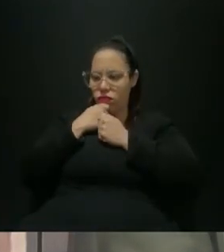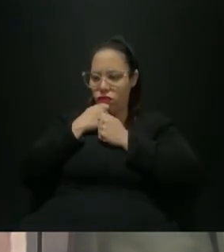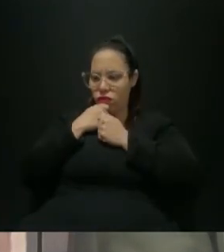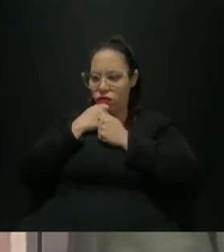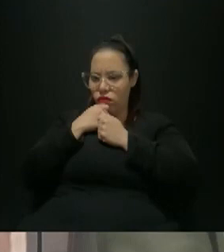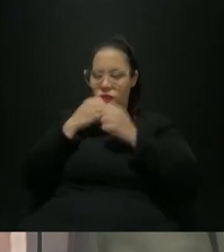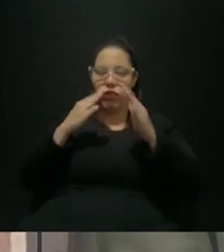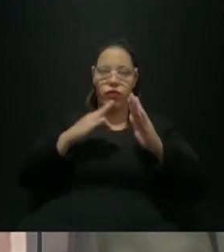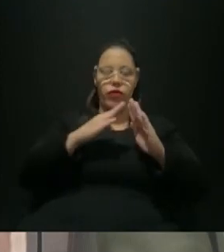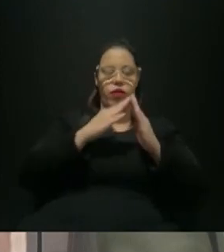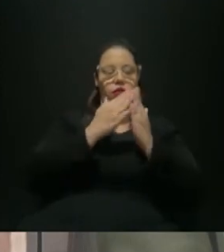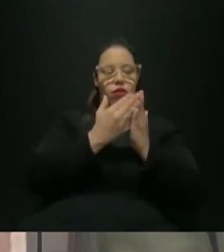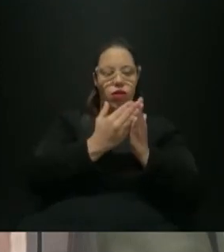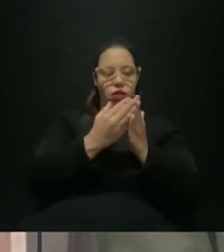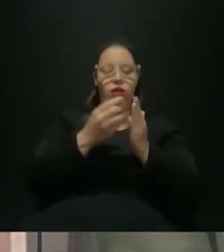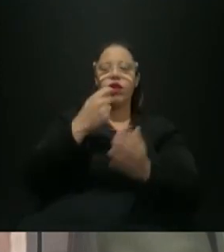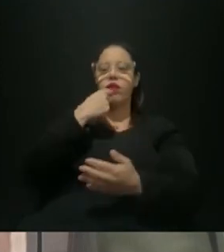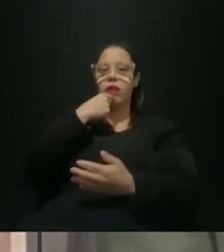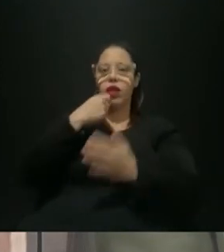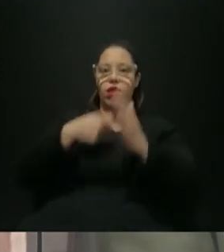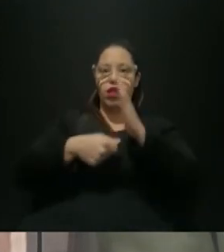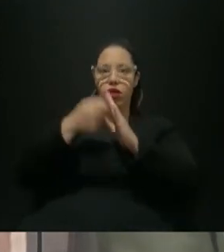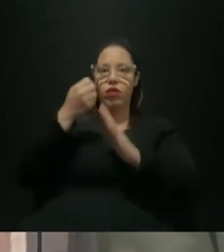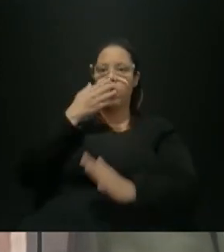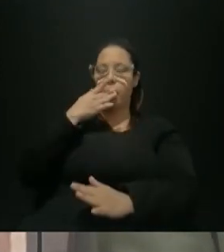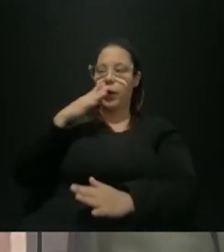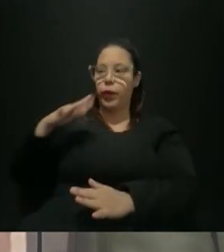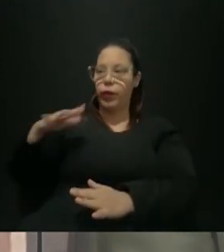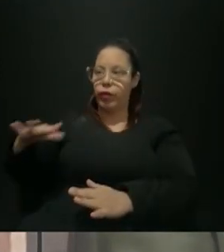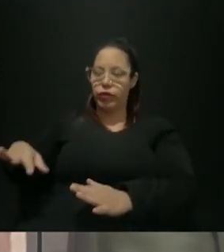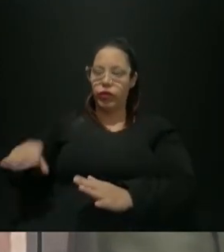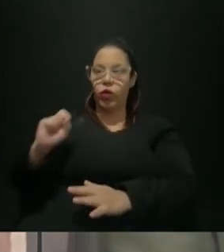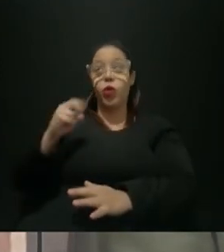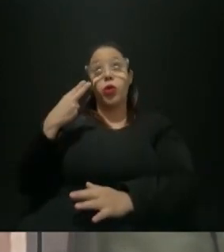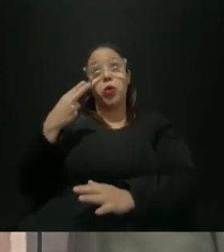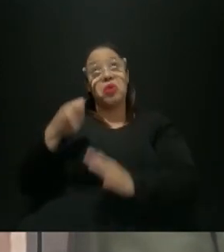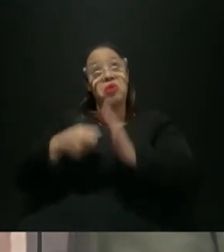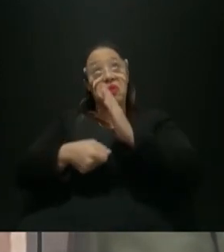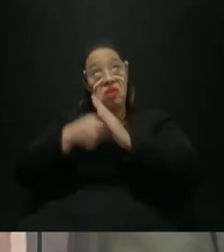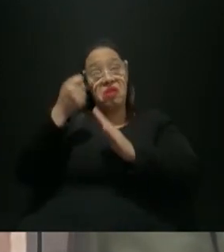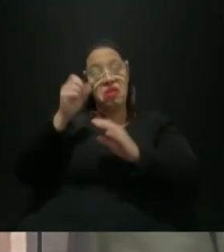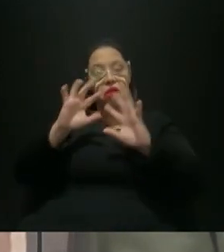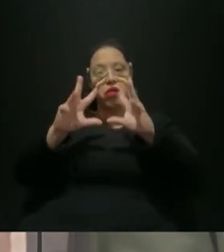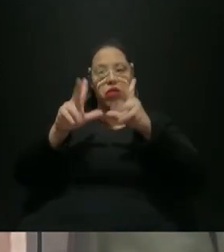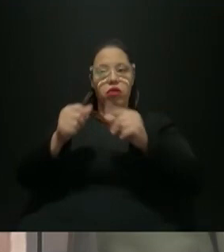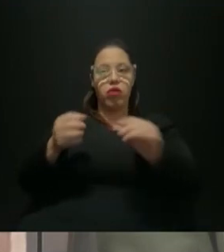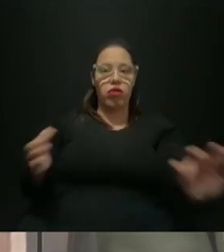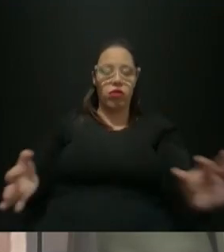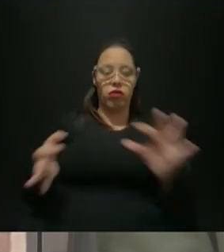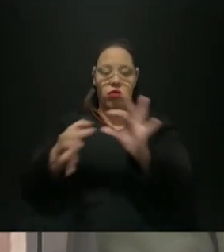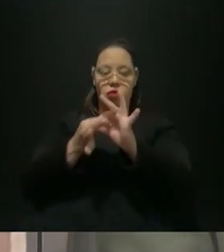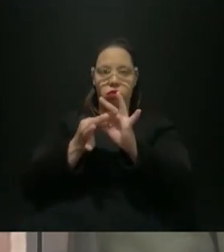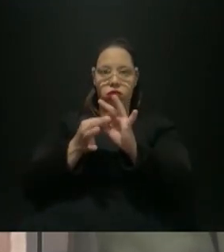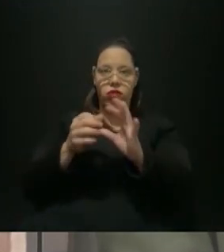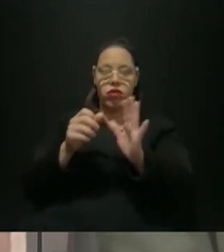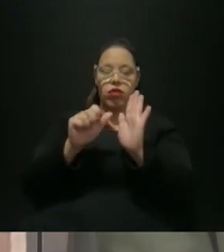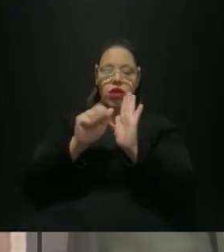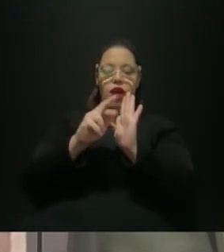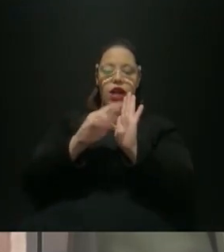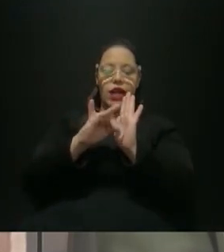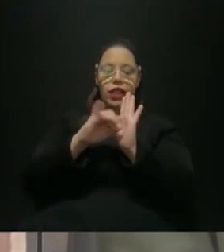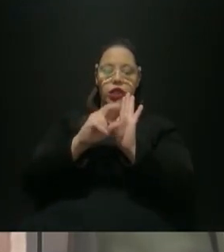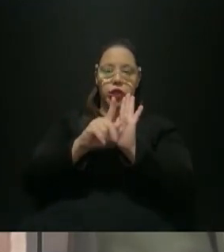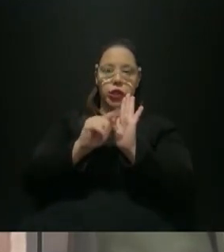campineira, ou os planos de primeira infância municipal, eles são todos ancorados no artigo 227 da Constituição Federal,